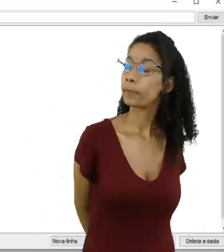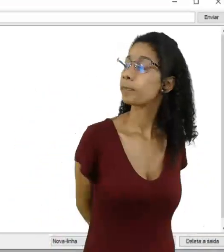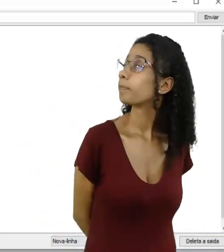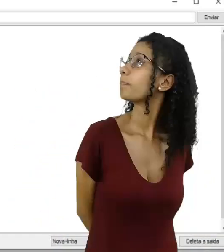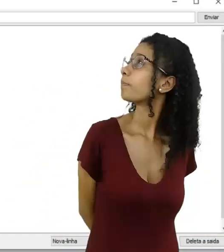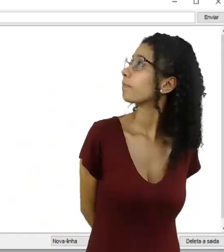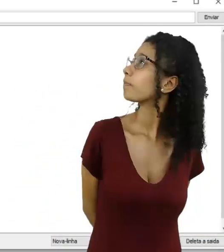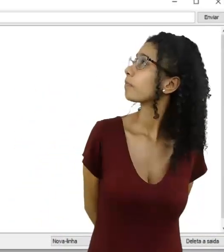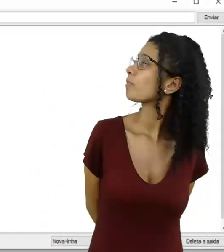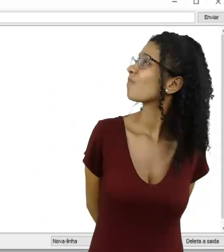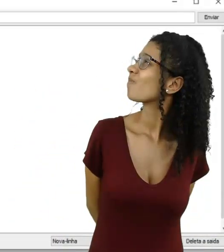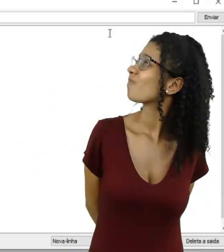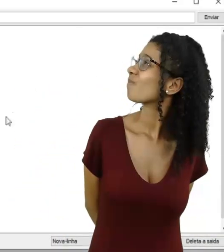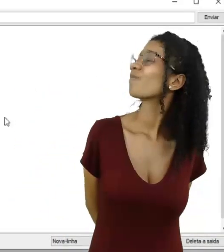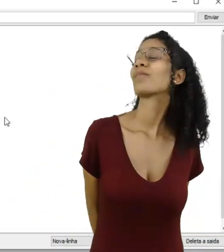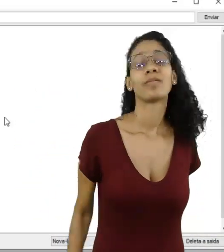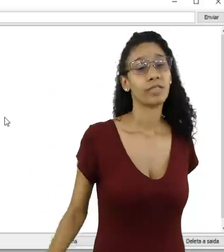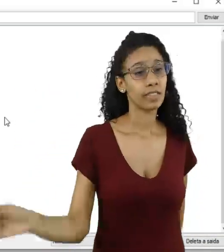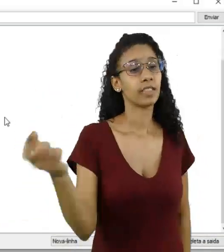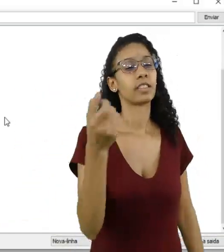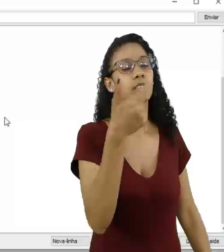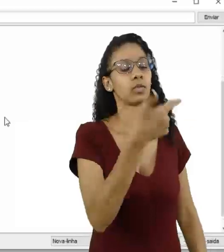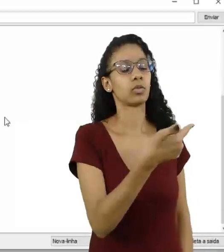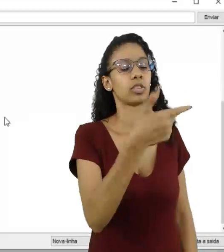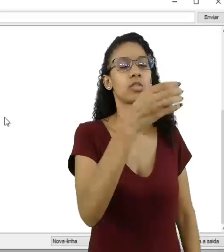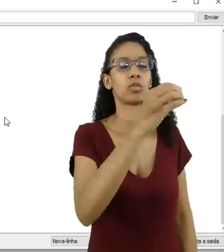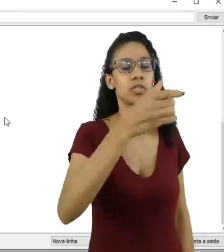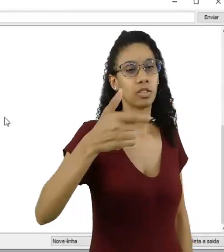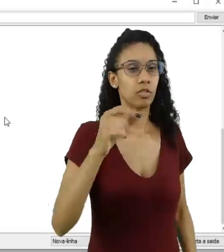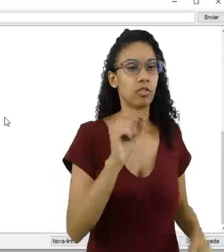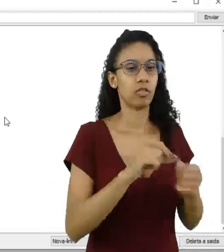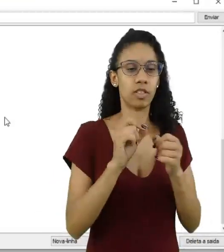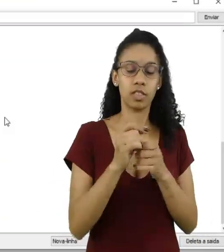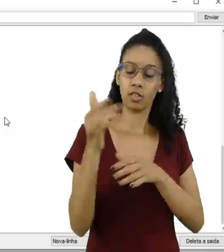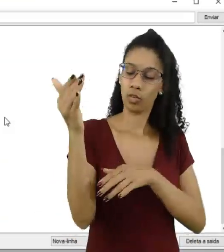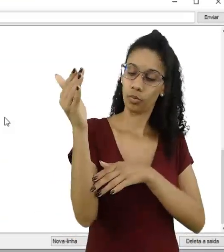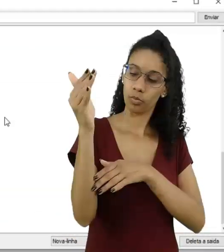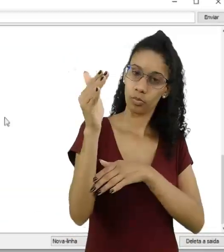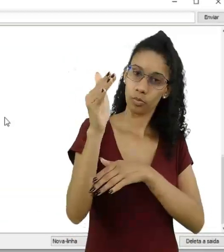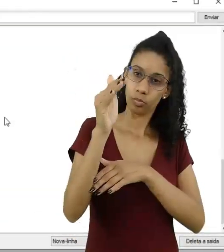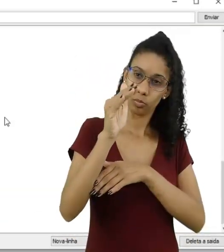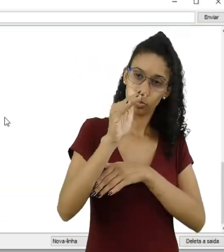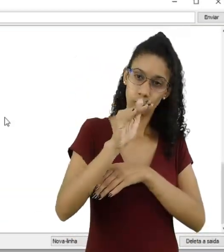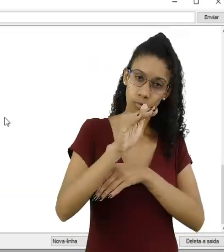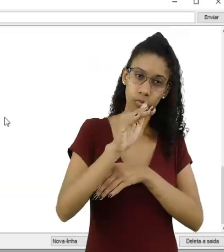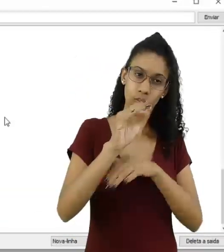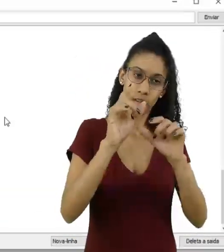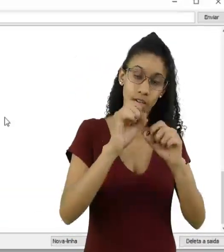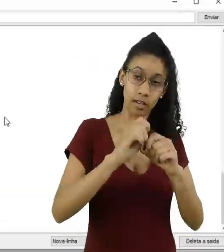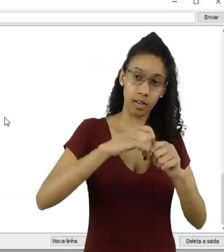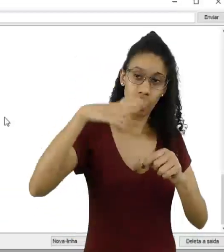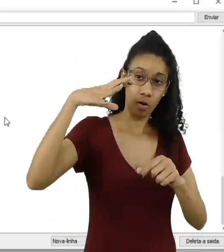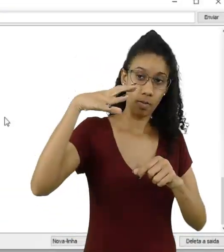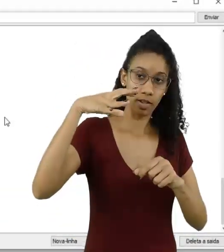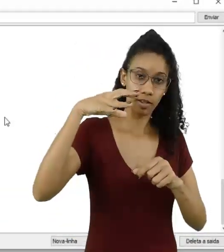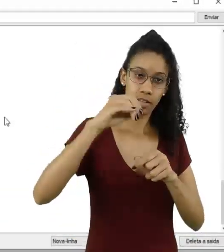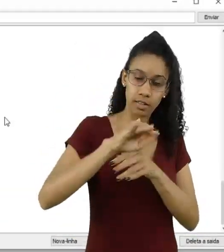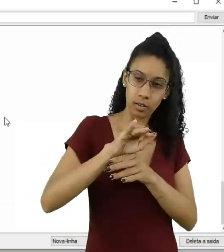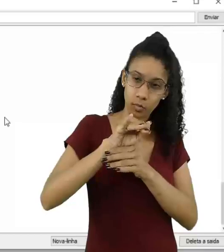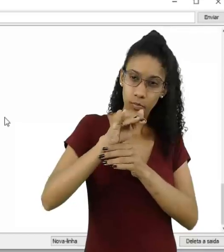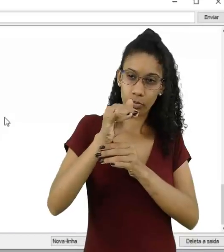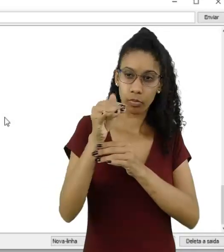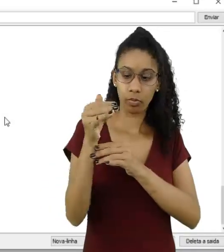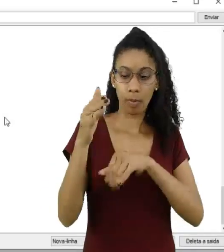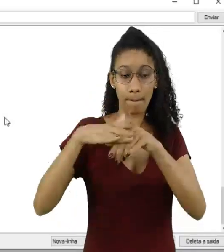serial. Bom, o sinal está de 202, conforme eu vou fazendo sombra, ele aumenta, tiro, ele vai